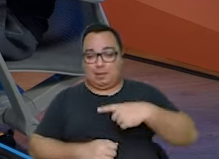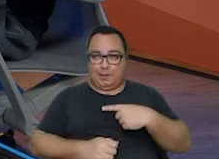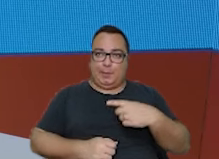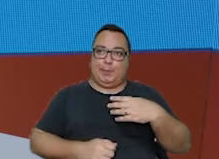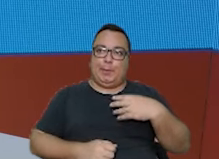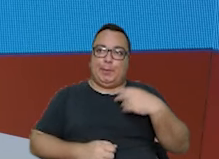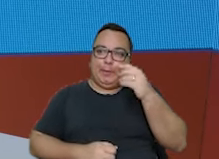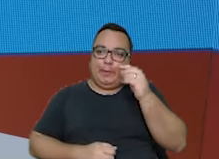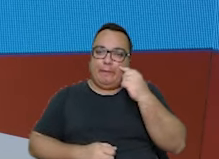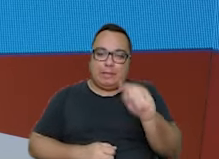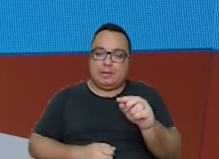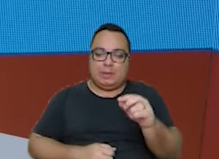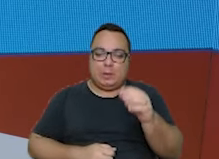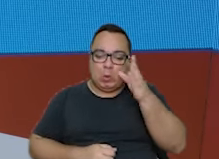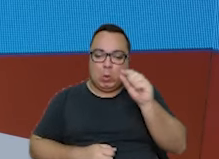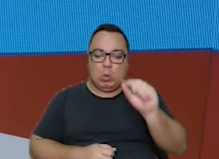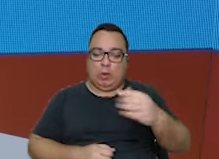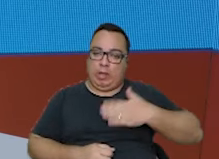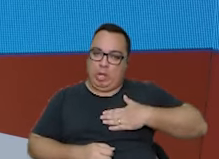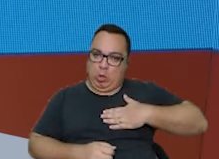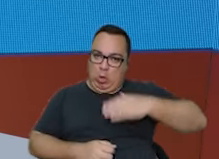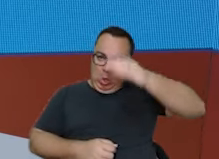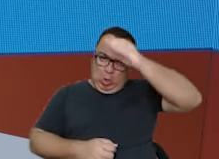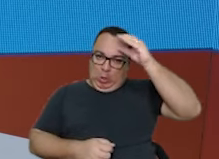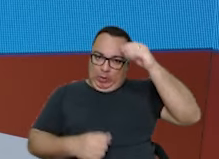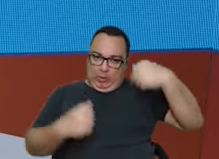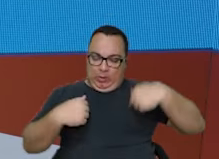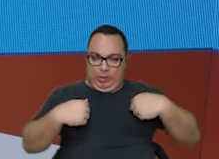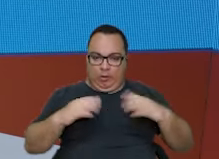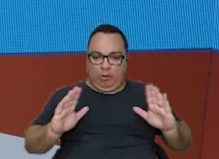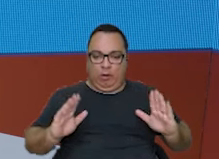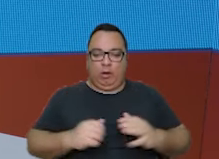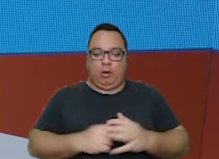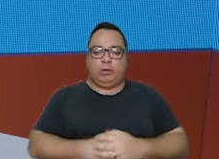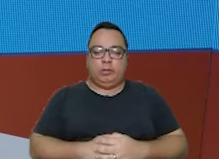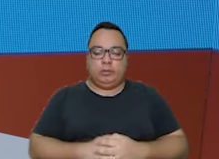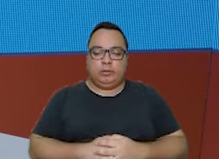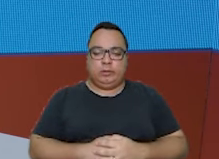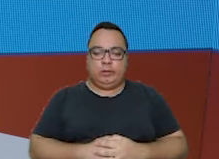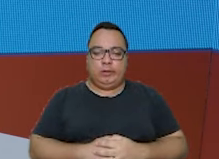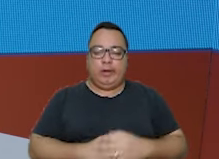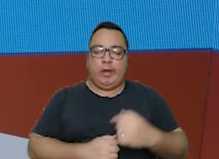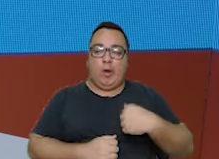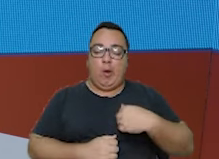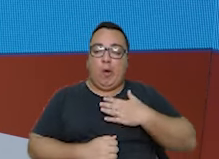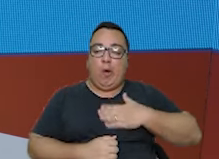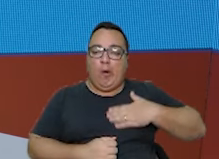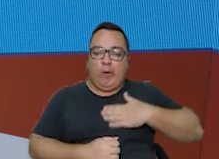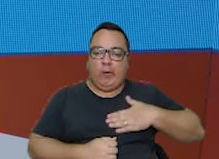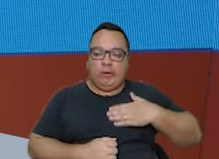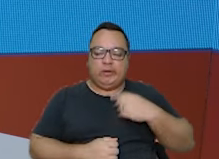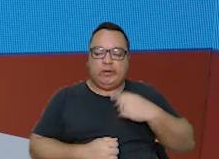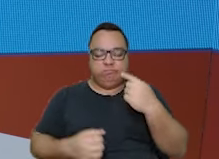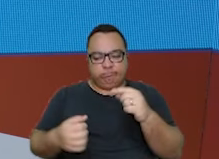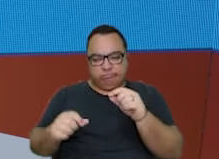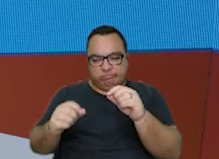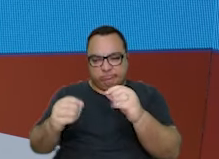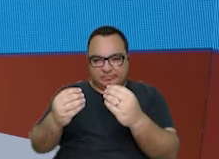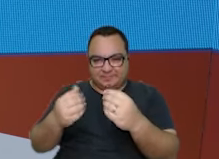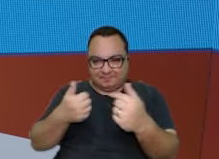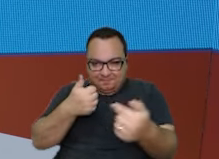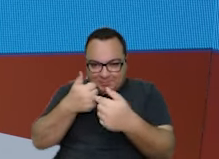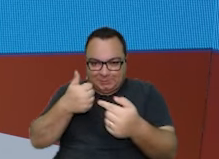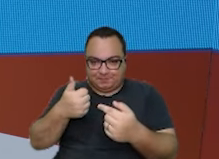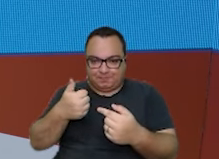assim e aí eu falando como consumidor né eu me sinto muito bem quando eu faço uma avaliação e